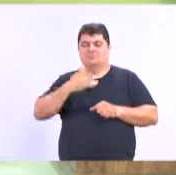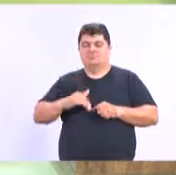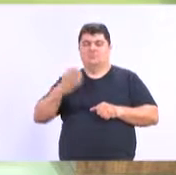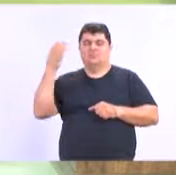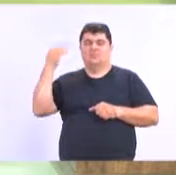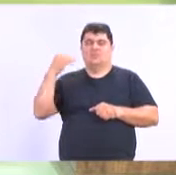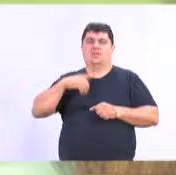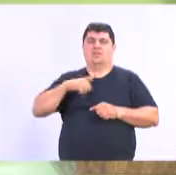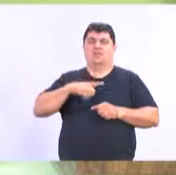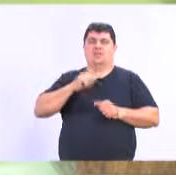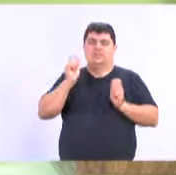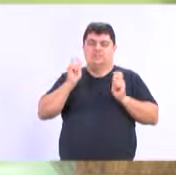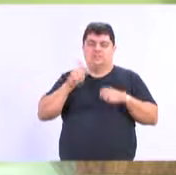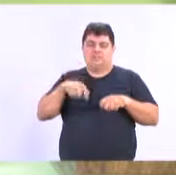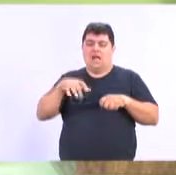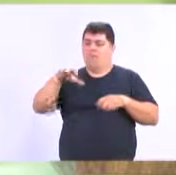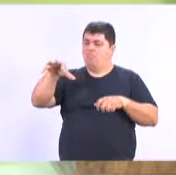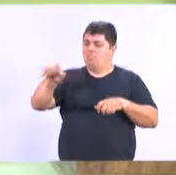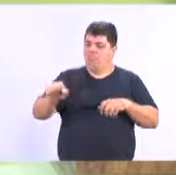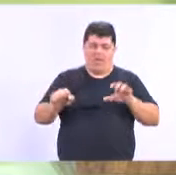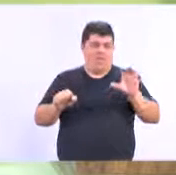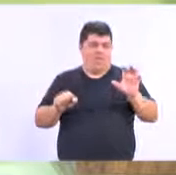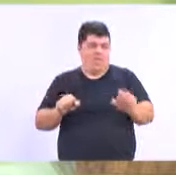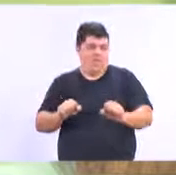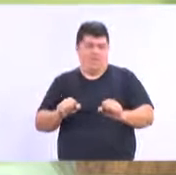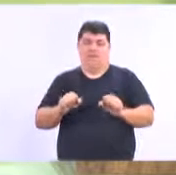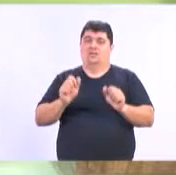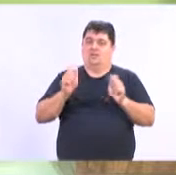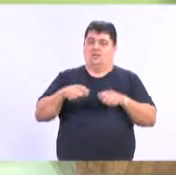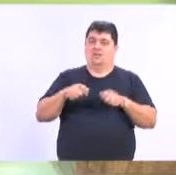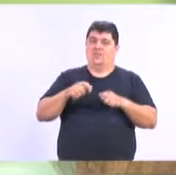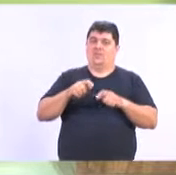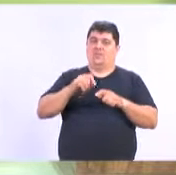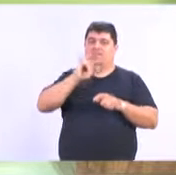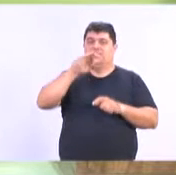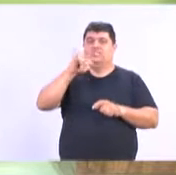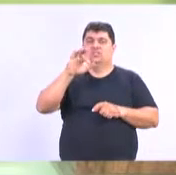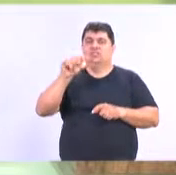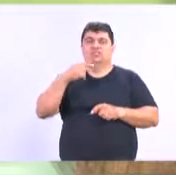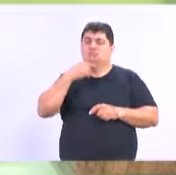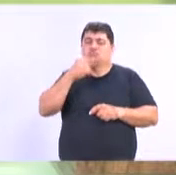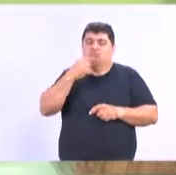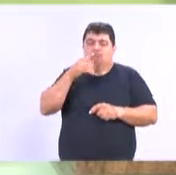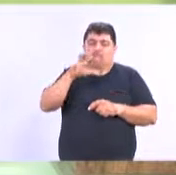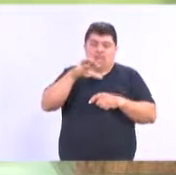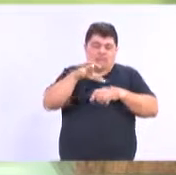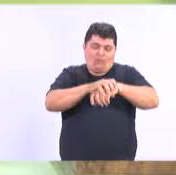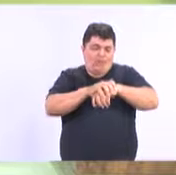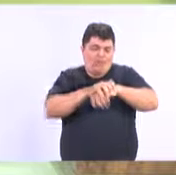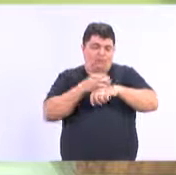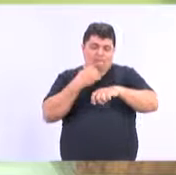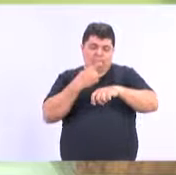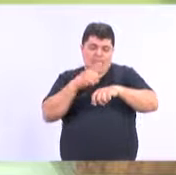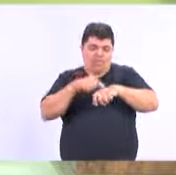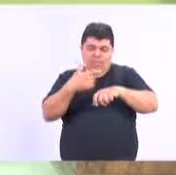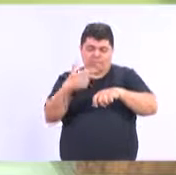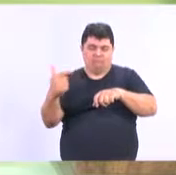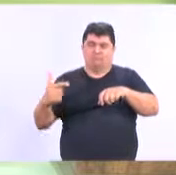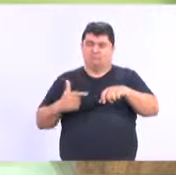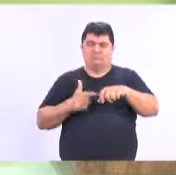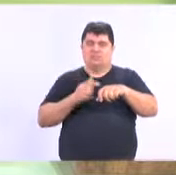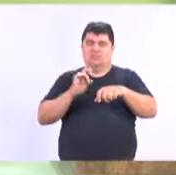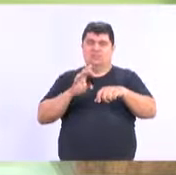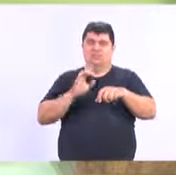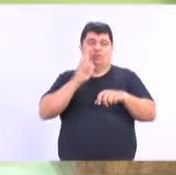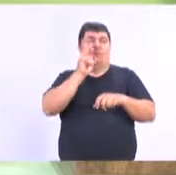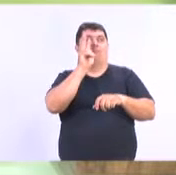que é concreto, que é aquilo que é palpável e aquilo que não é. Então o intangível é aquilo que realmente não tem corpo, não tem matéria, né?